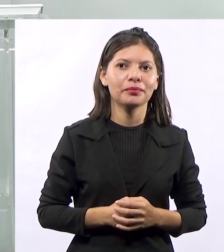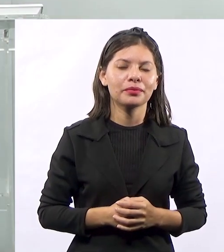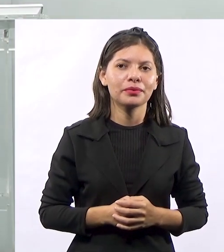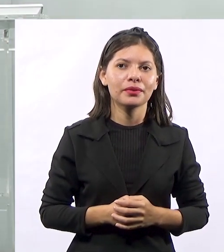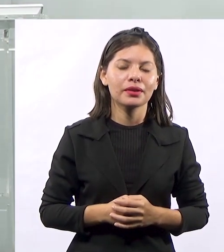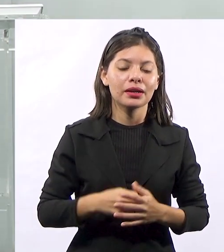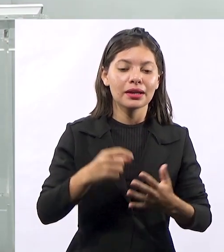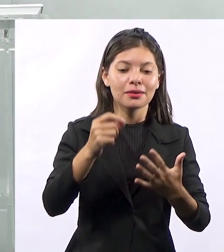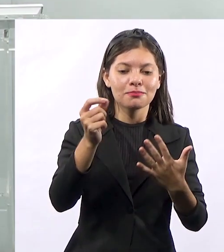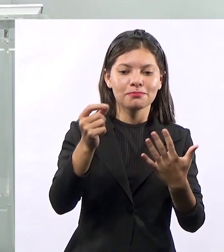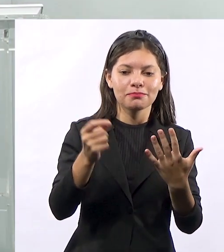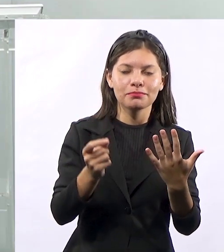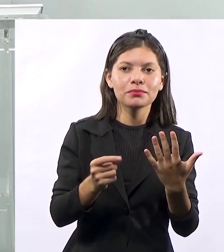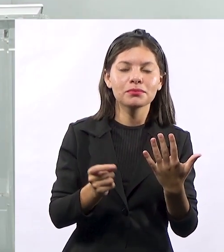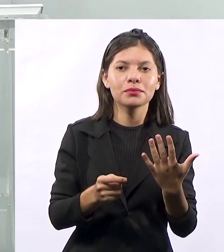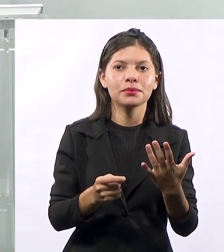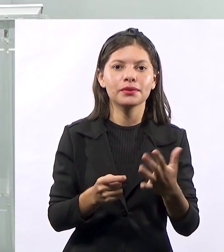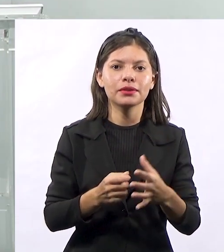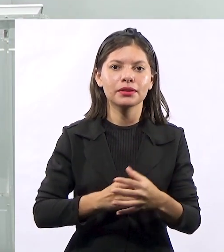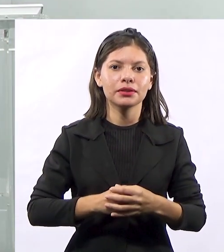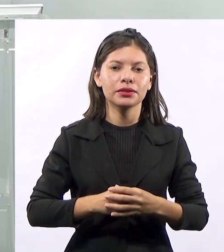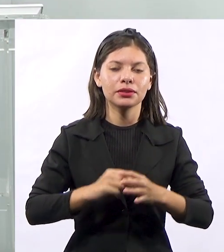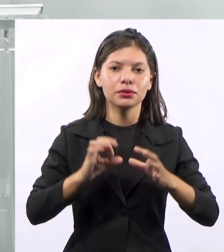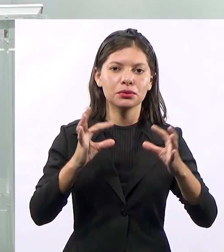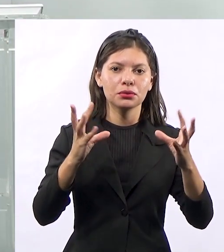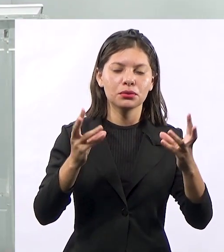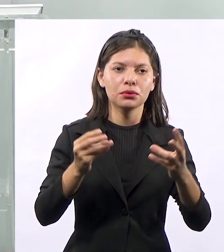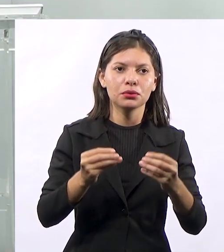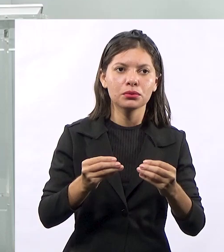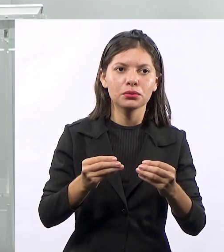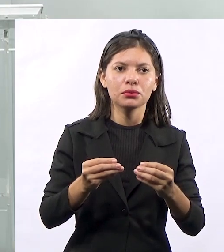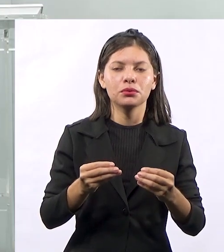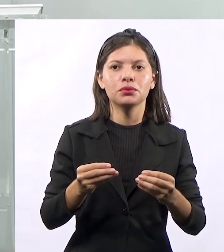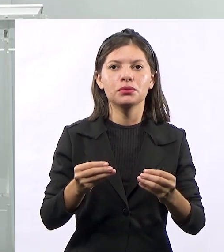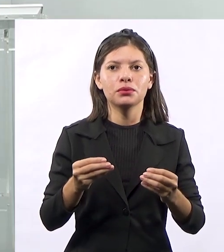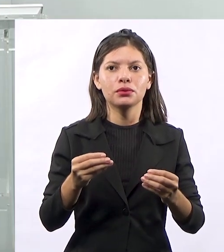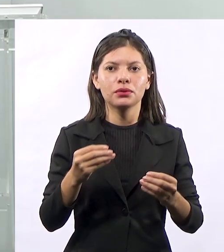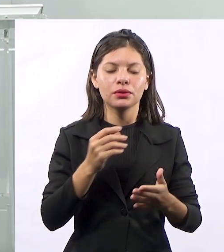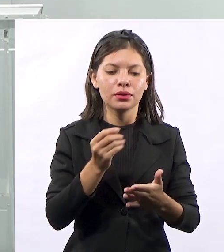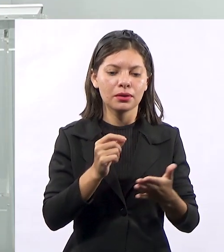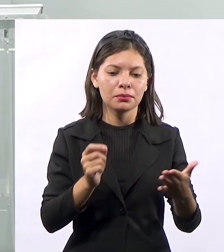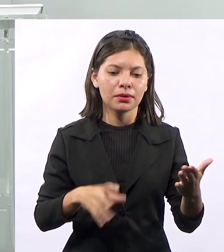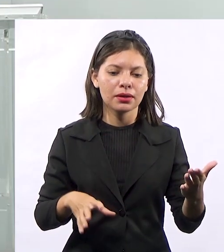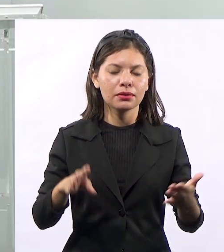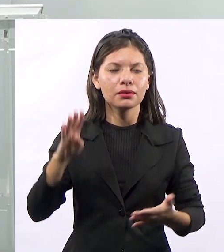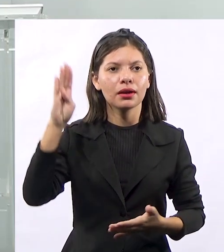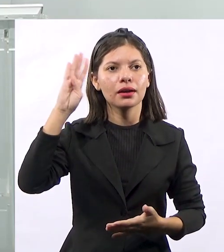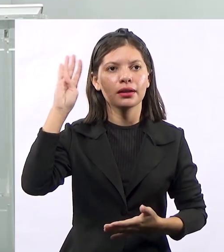dos cernes de todo o trabalho acadêmico e de todo o trabalho científico.